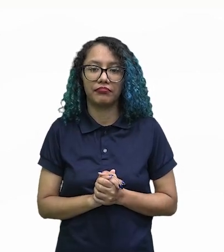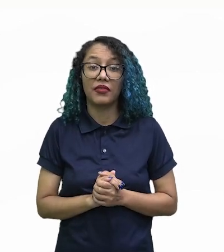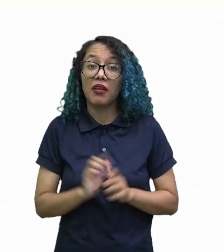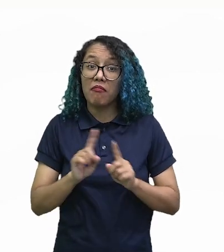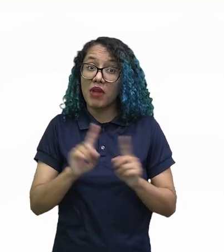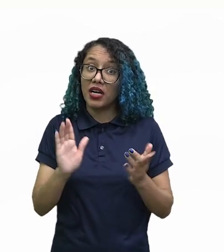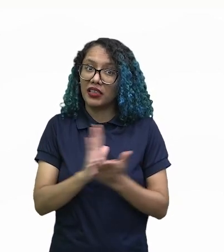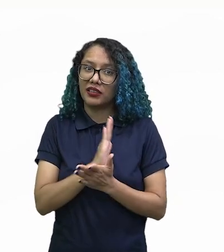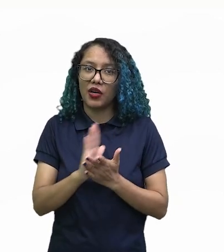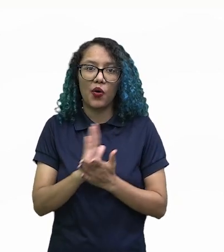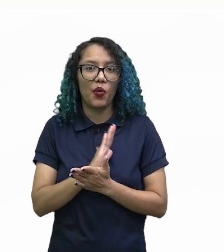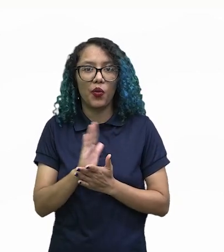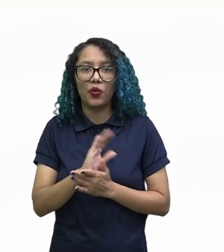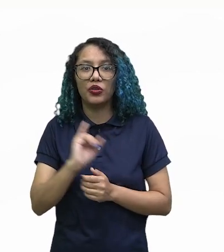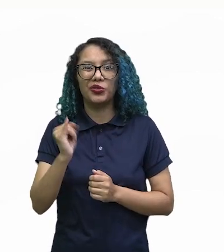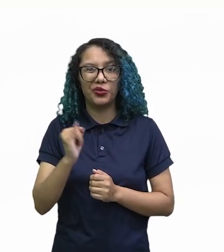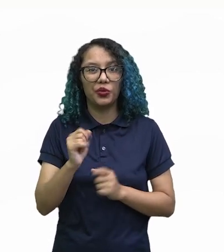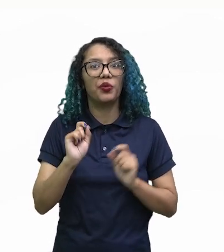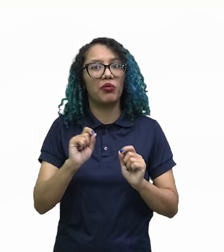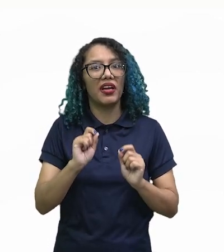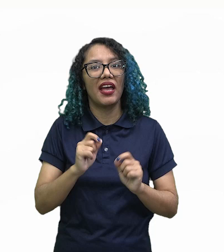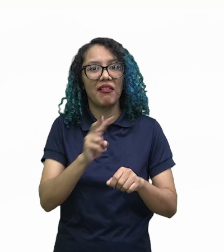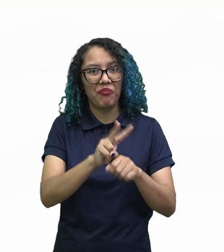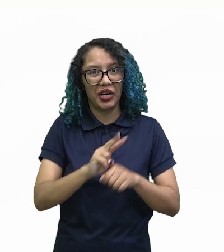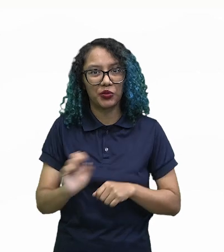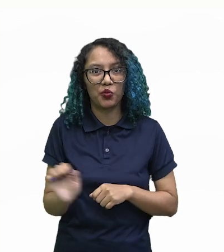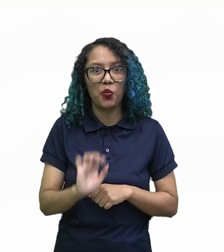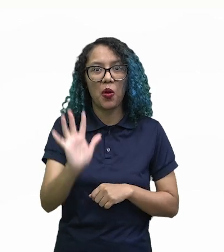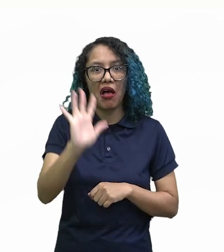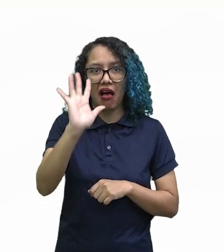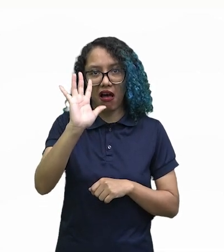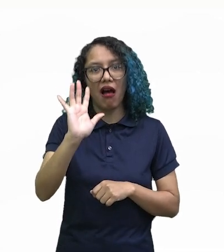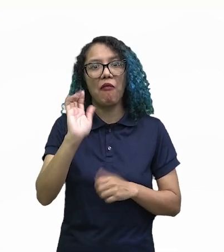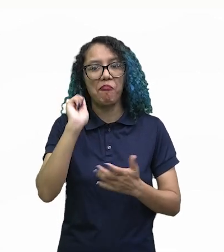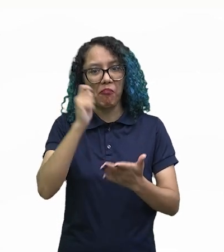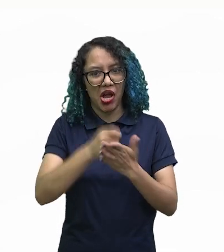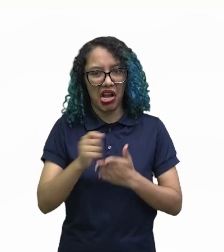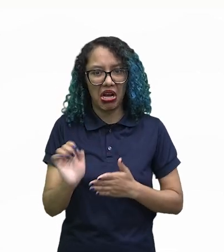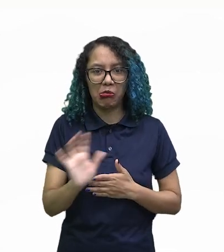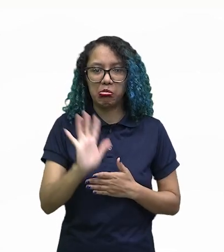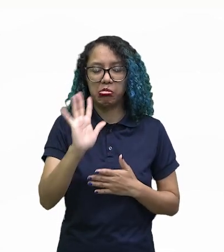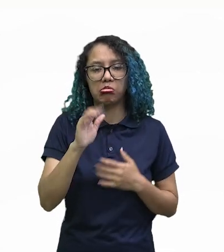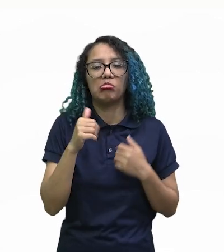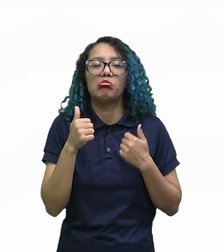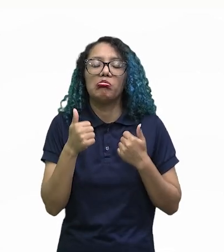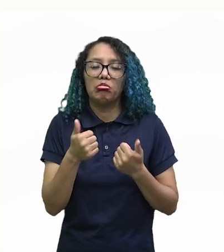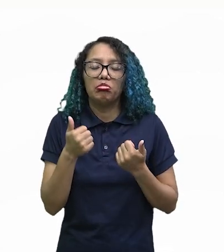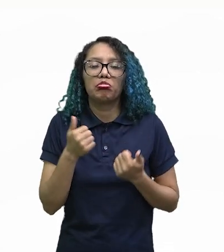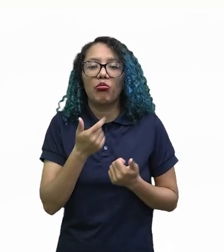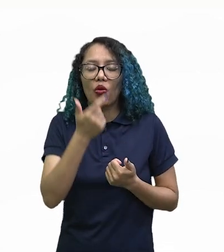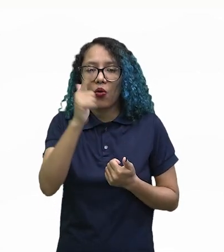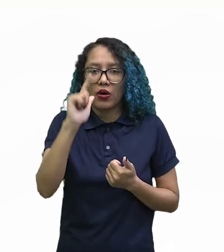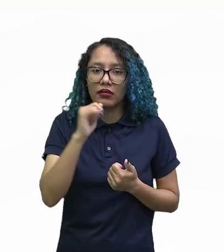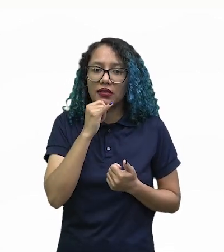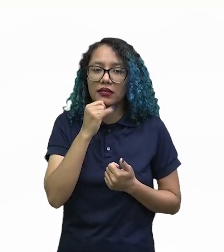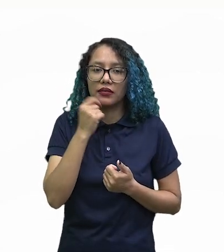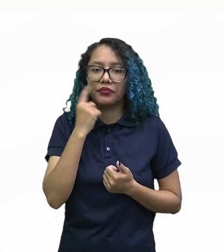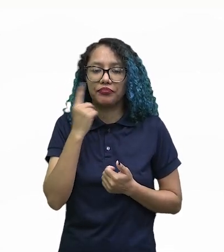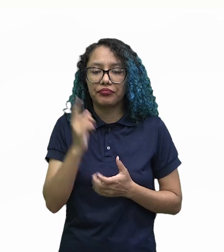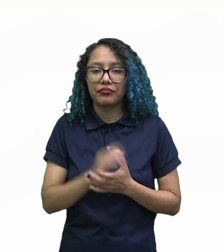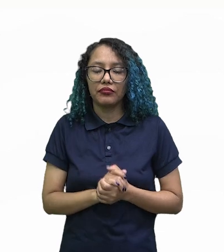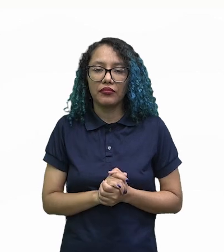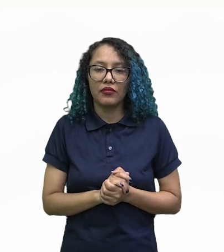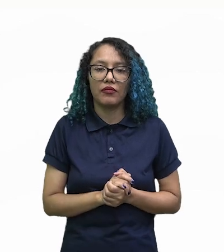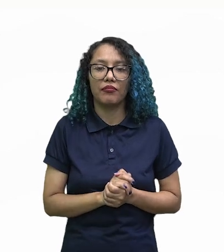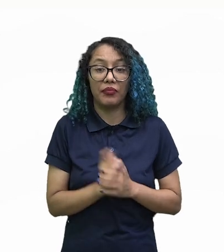eleva bastante essa questão do empréstimo. Vamos aqui ver mais uma utilidade: investimentos.